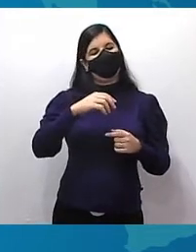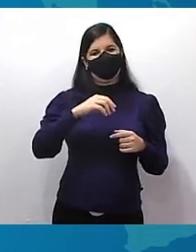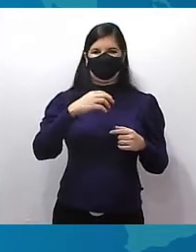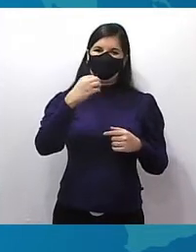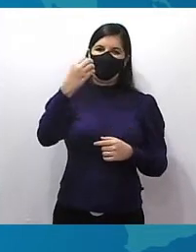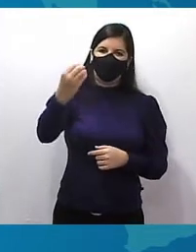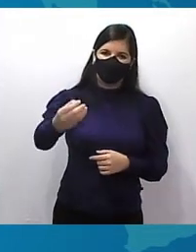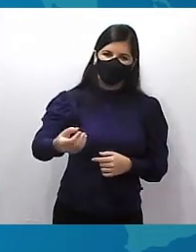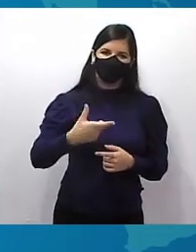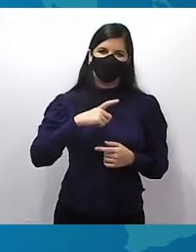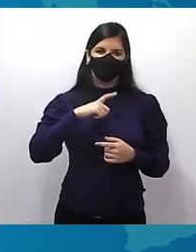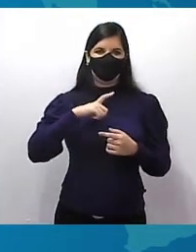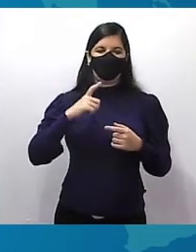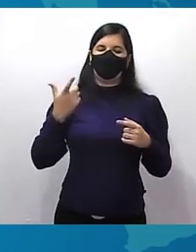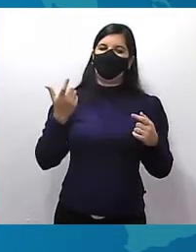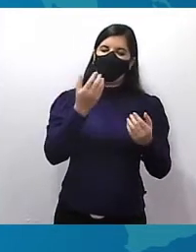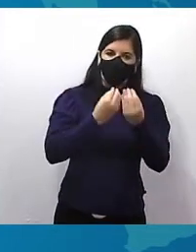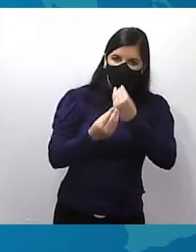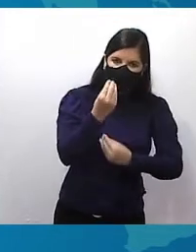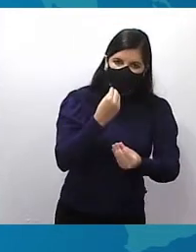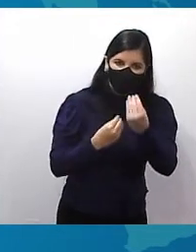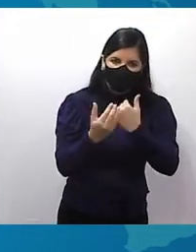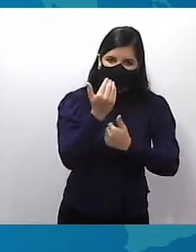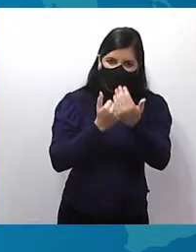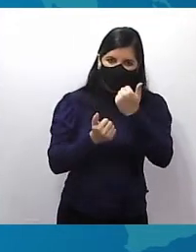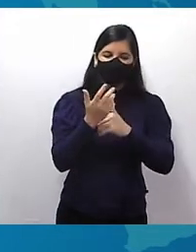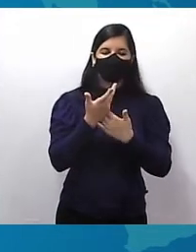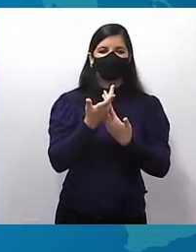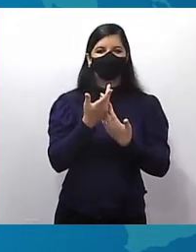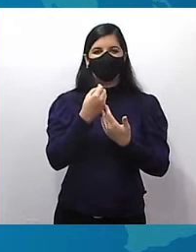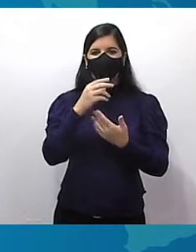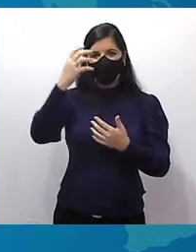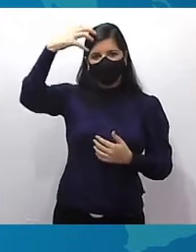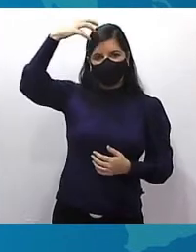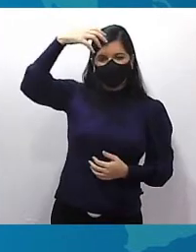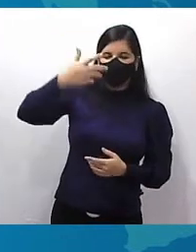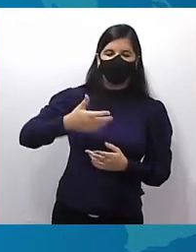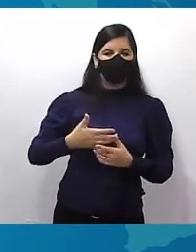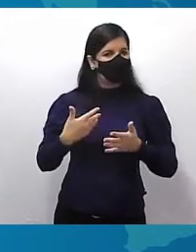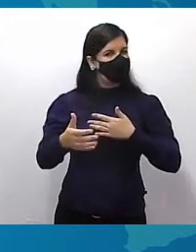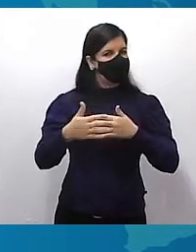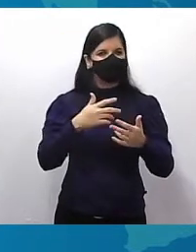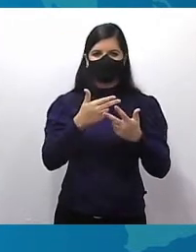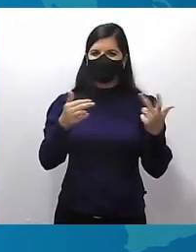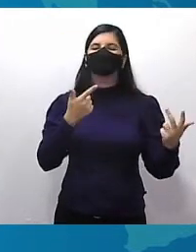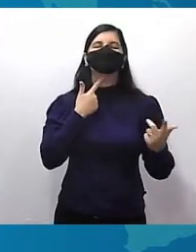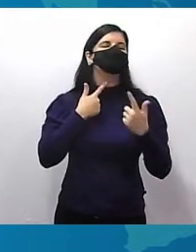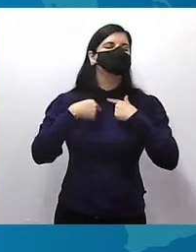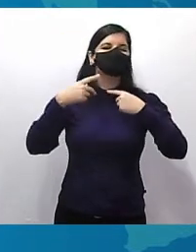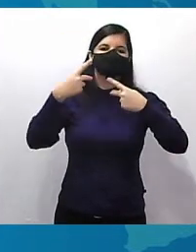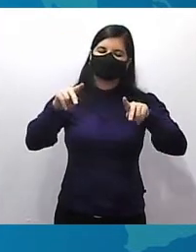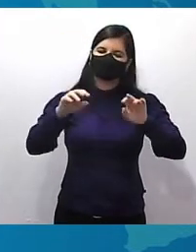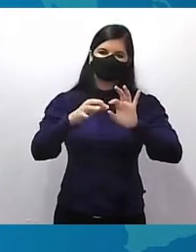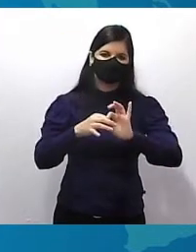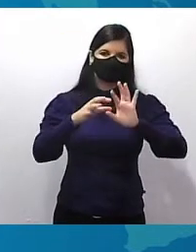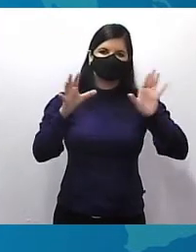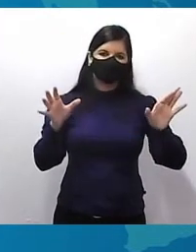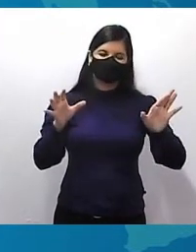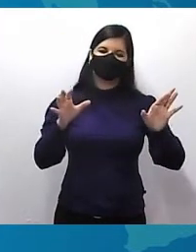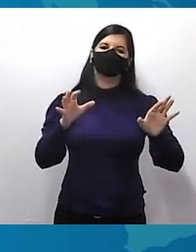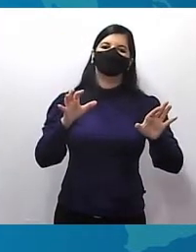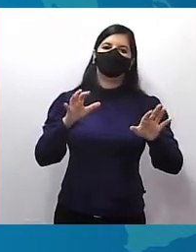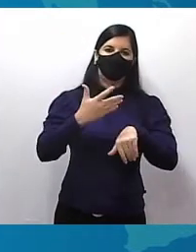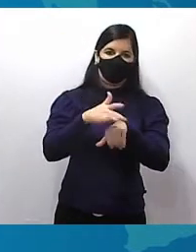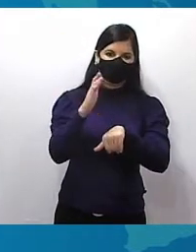going to eat, I'm going to take a shower, vou tomar banho e outras coisinhas que a gente pode planejar a nível também